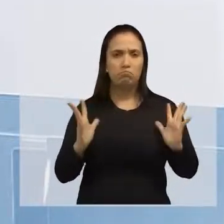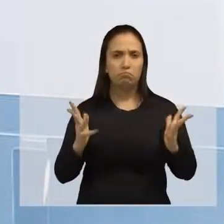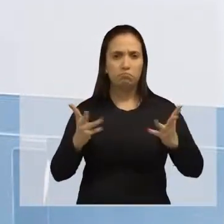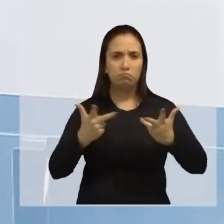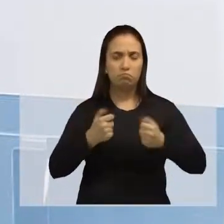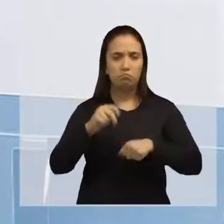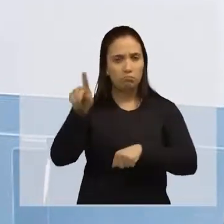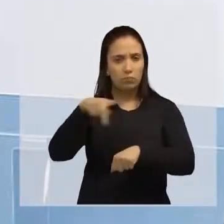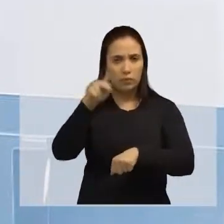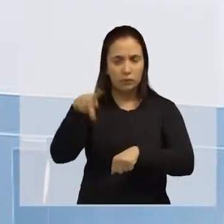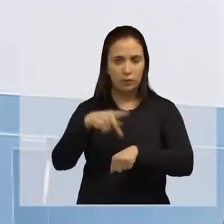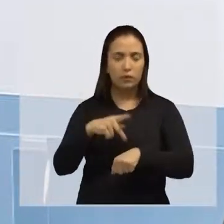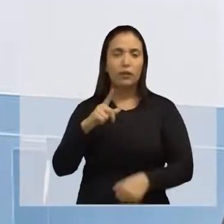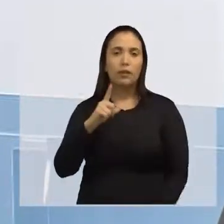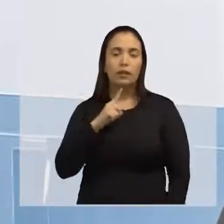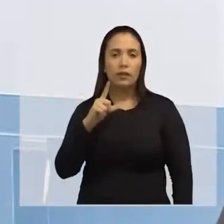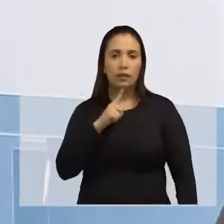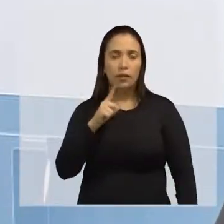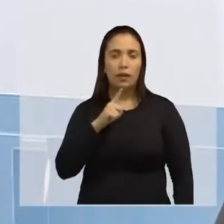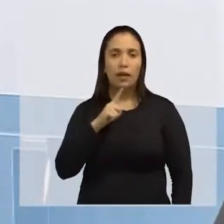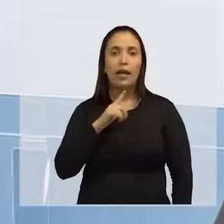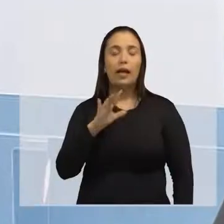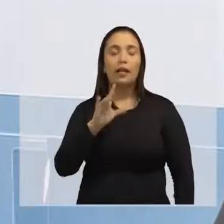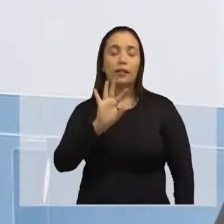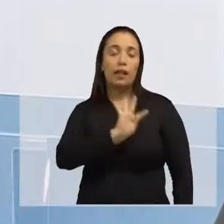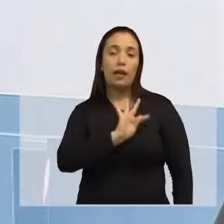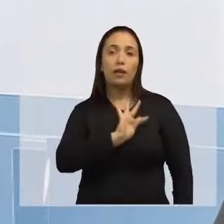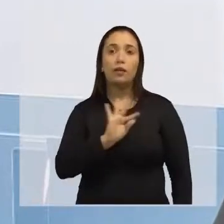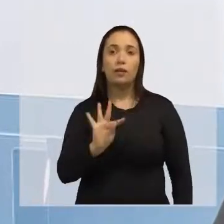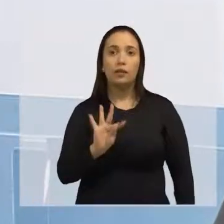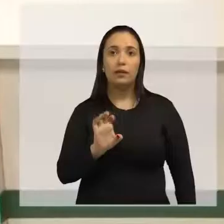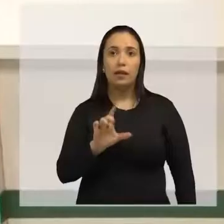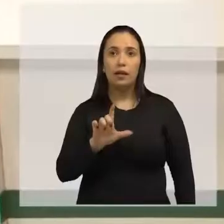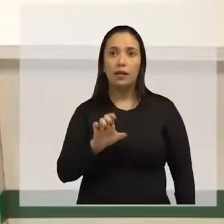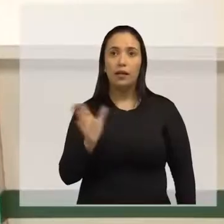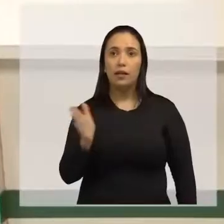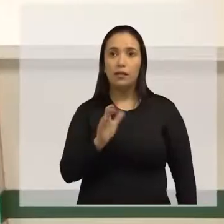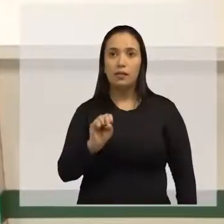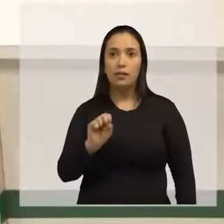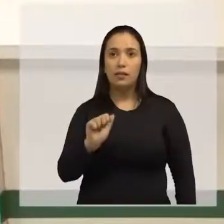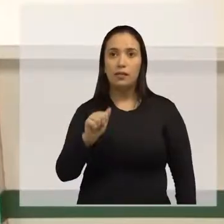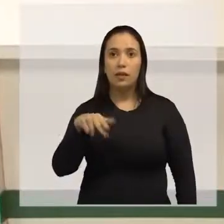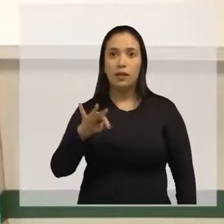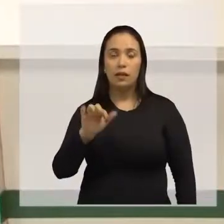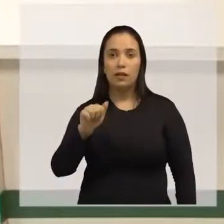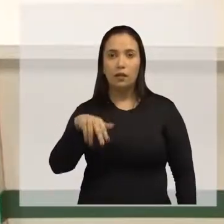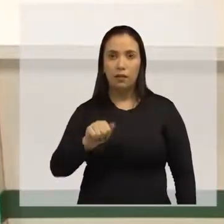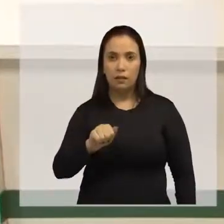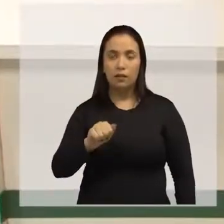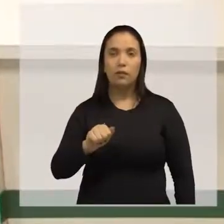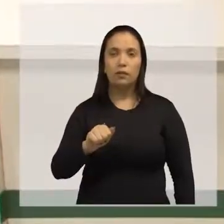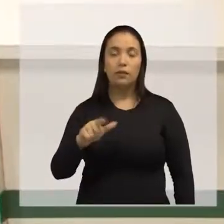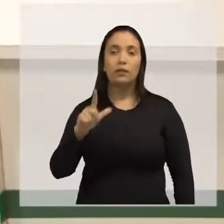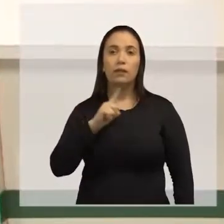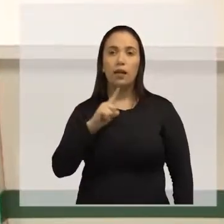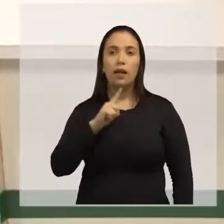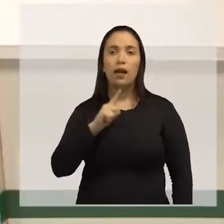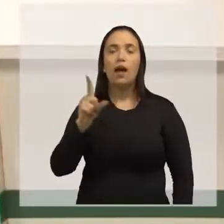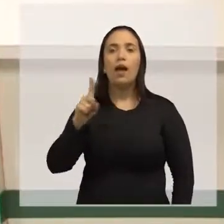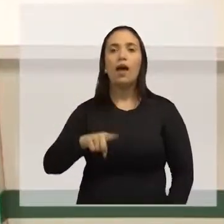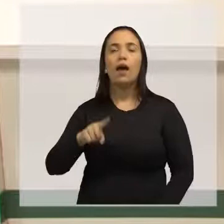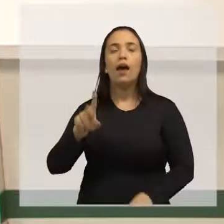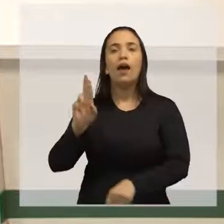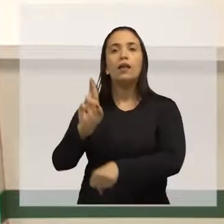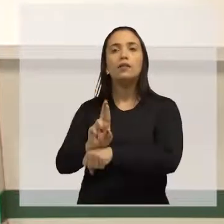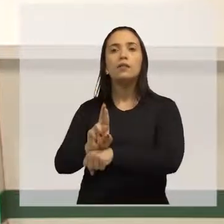Tele Santana comandando a seleção, né, Luiz? Rapaz, você tinha um atacante como o Serginho Chulapa e o reserva dele era Roberto Dinamite. Roberto